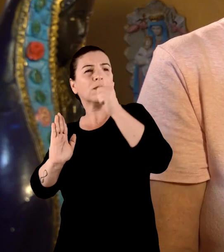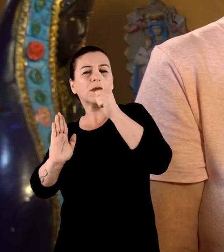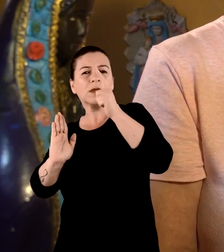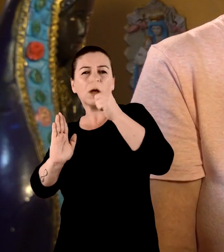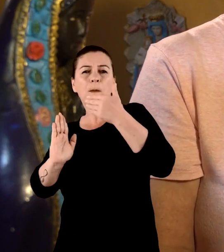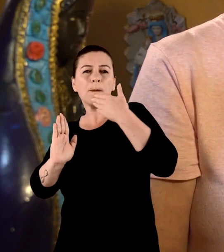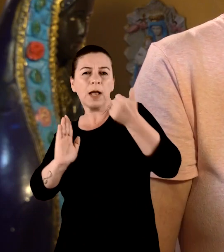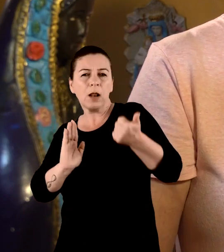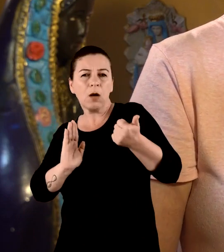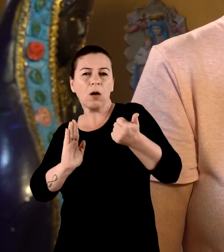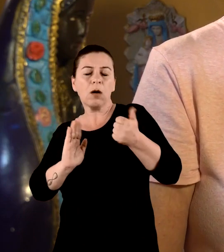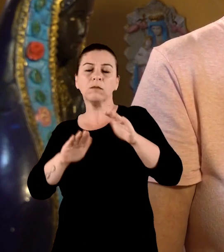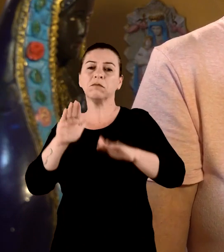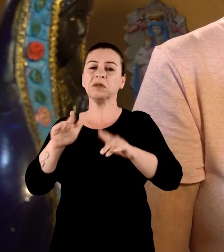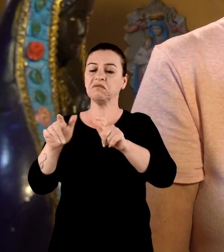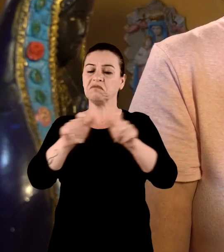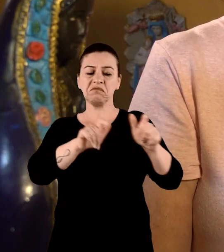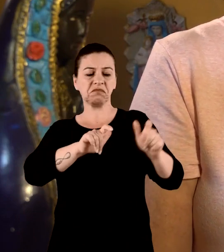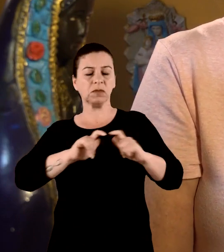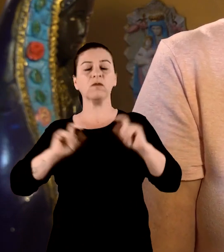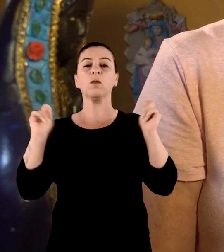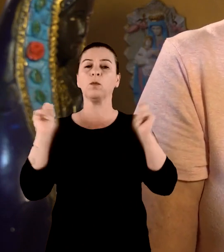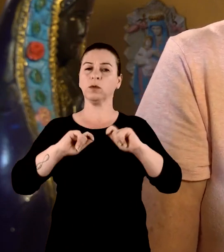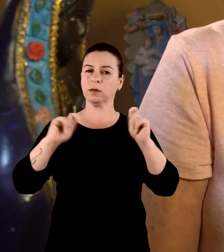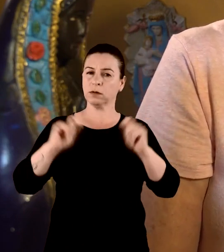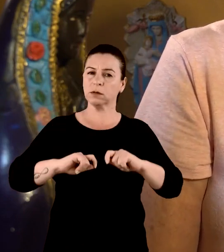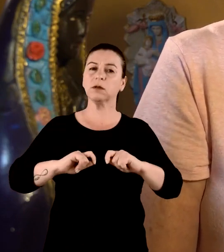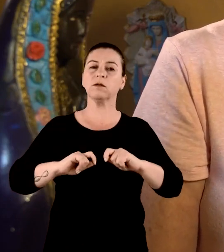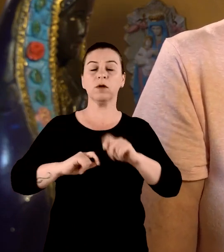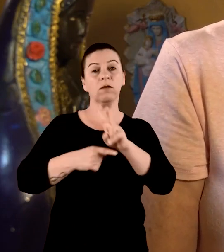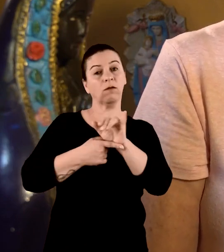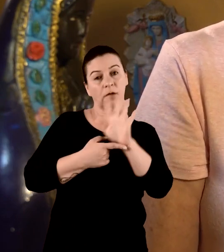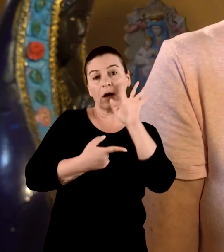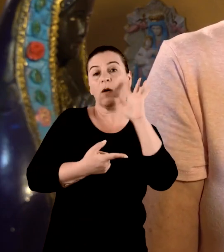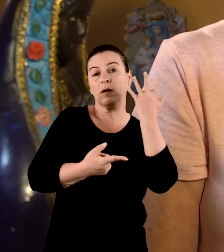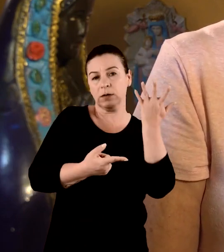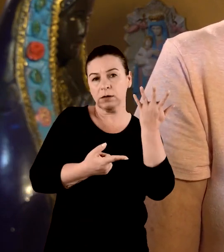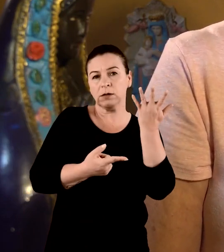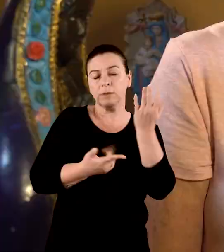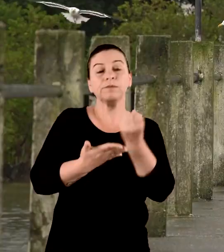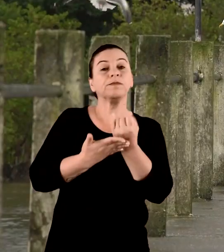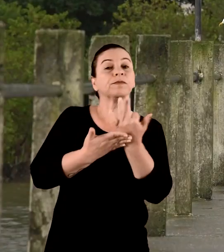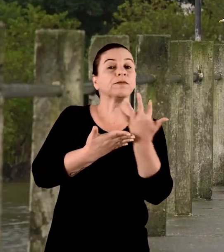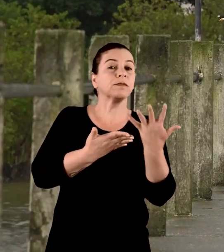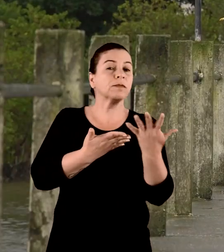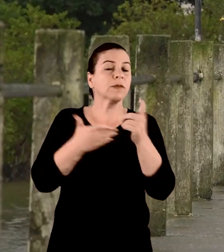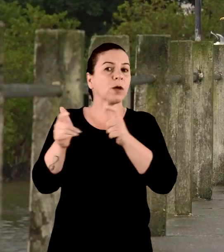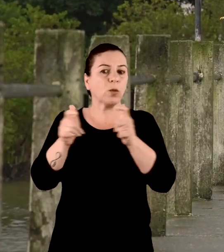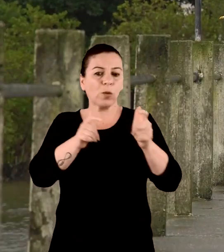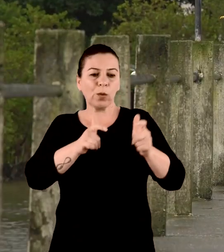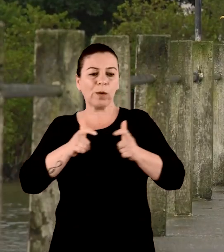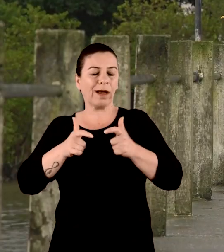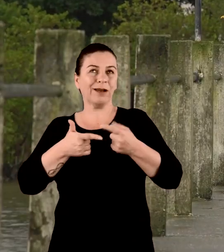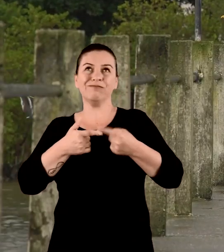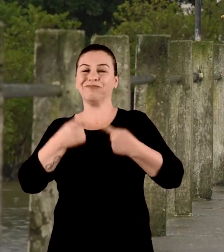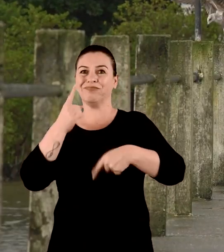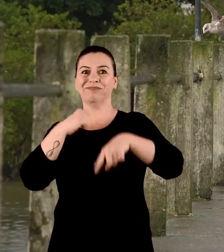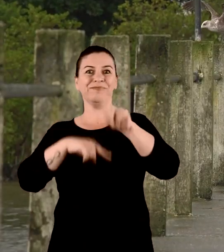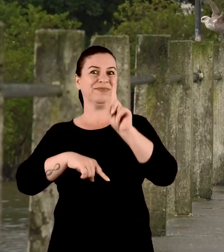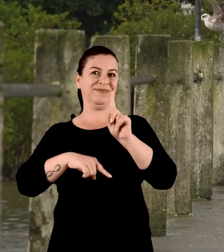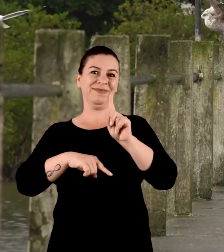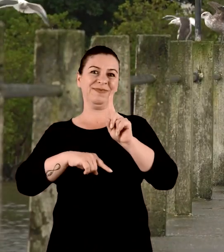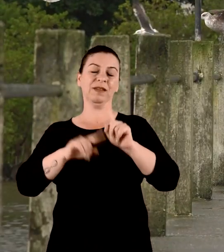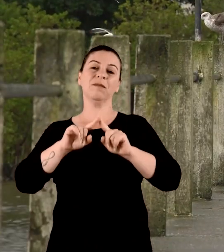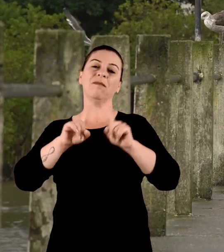iluminação melhor. Onde for possível realizar, ele vai acontecer. Muitas vezes é no lugar mais